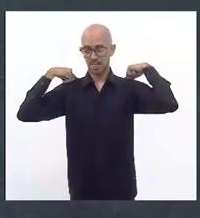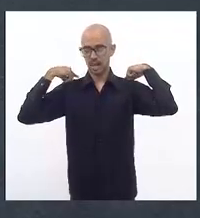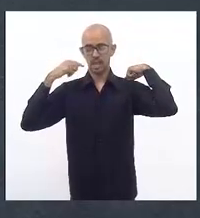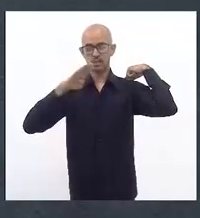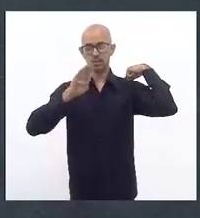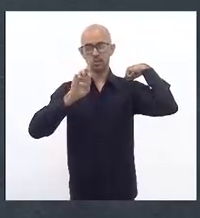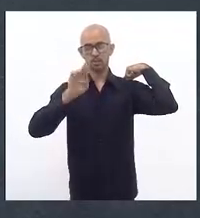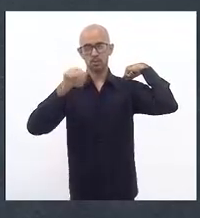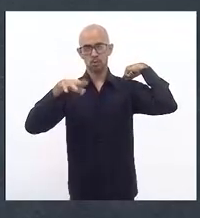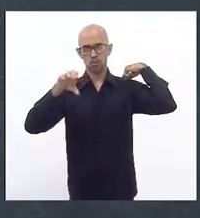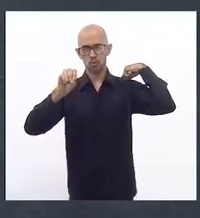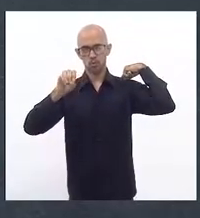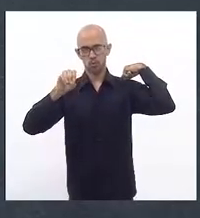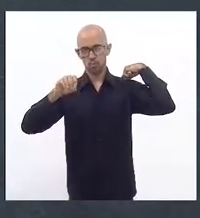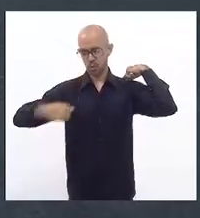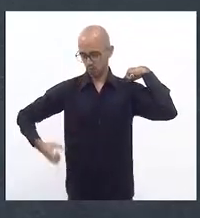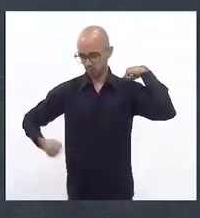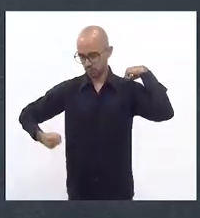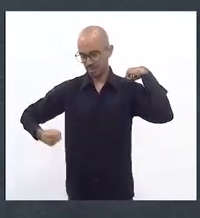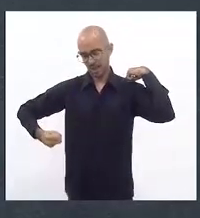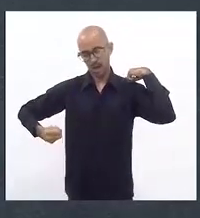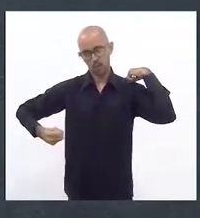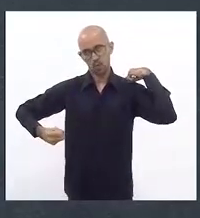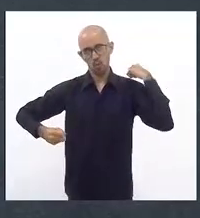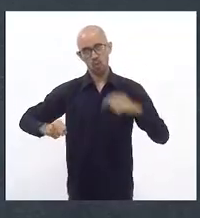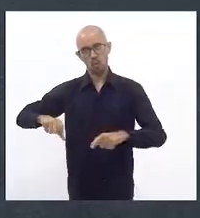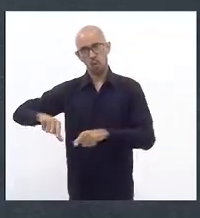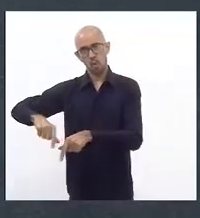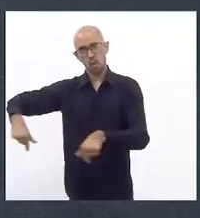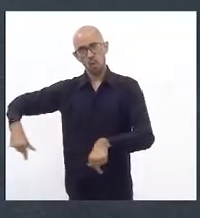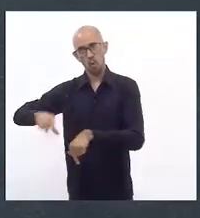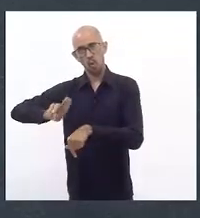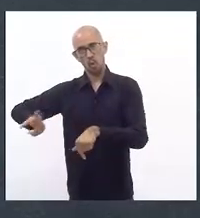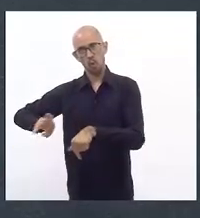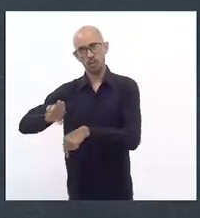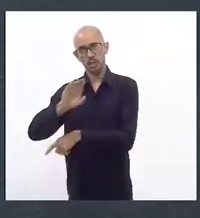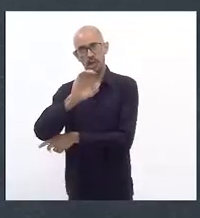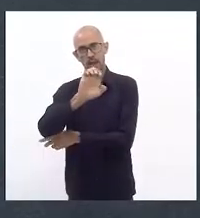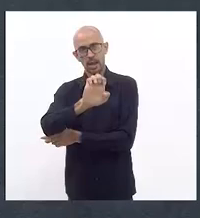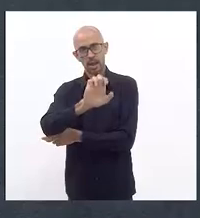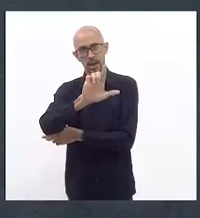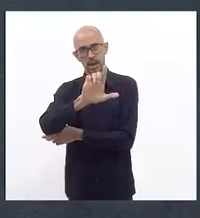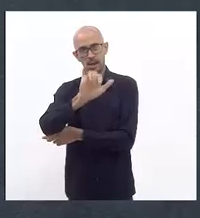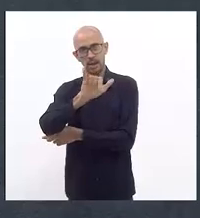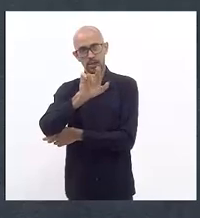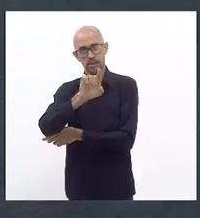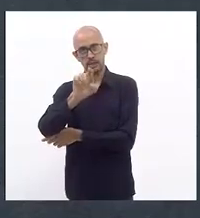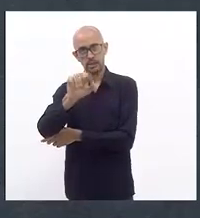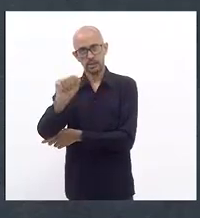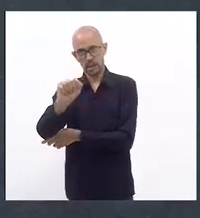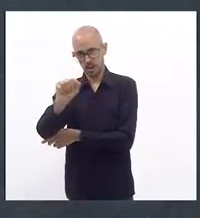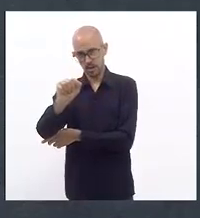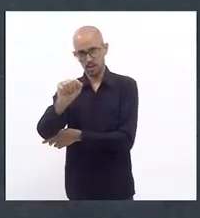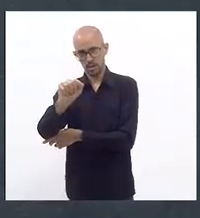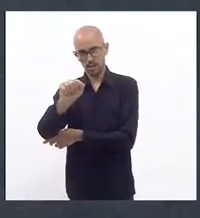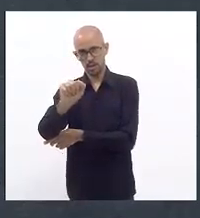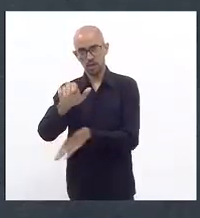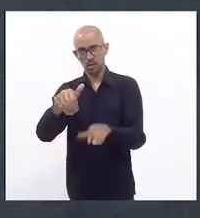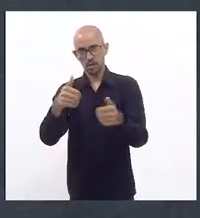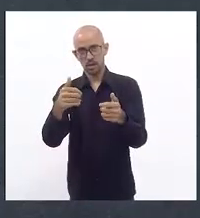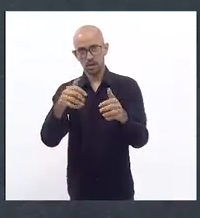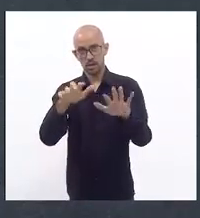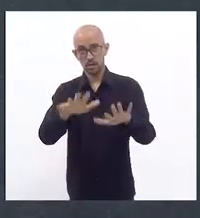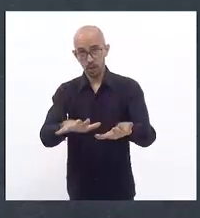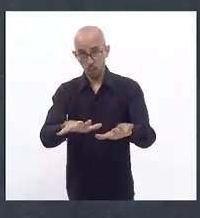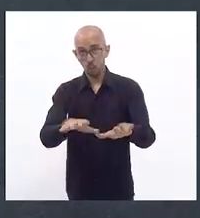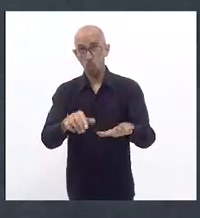preto escrito Elisa, fazendo menção ao assassinato da Elisa Samúdio. Então, a gente